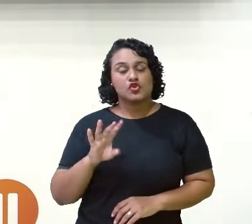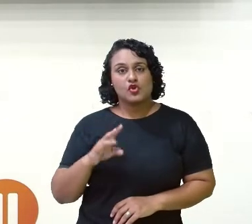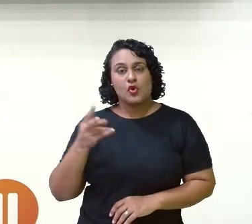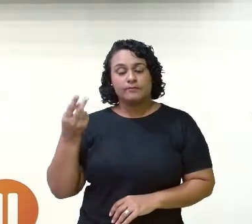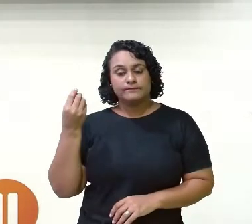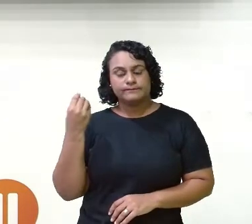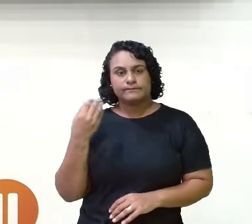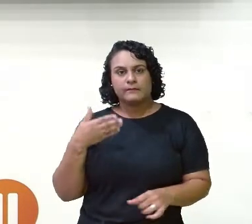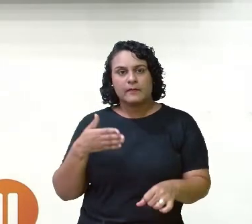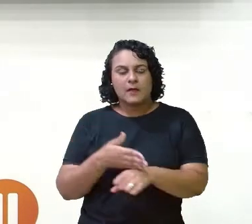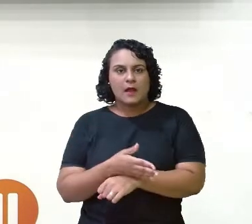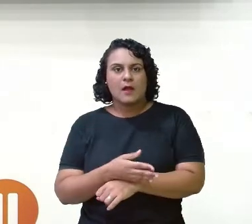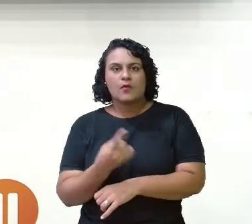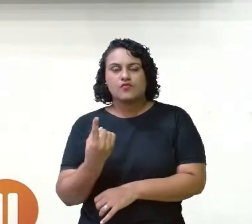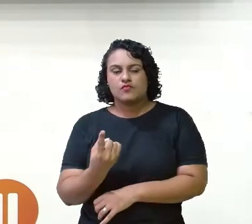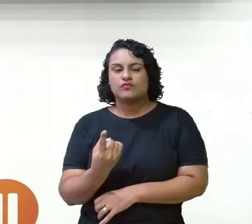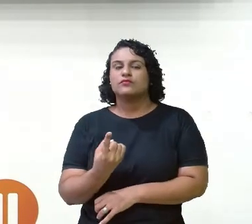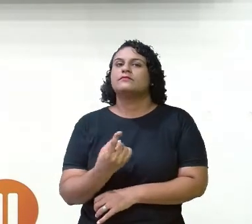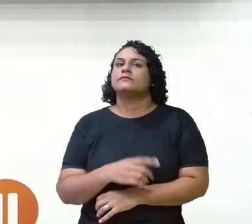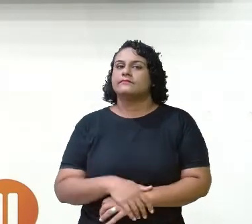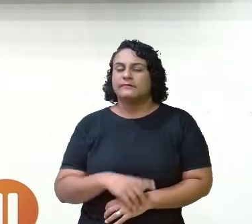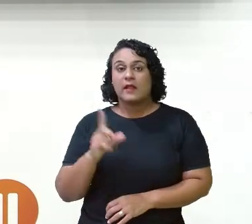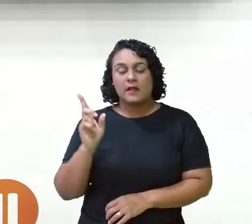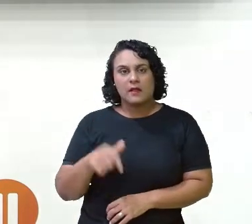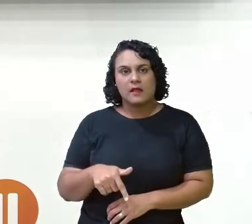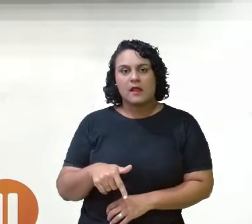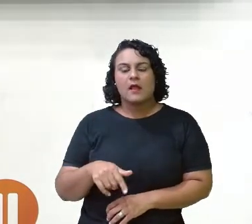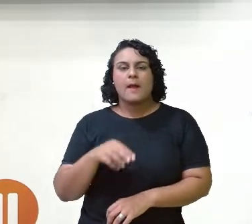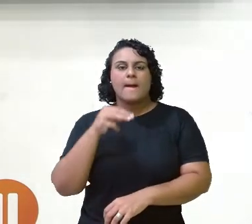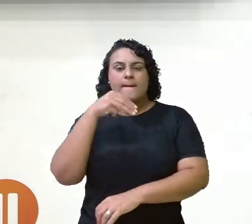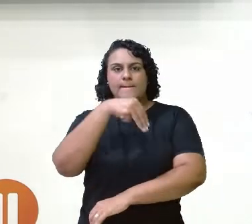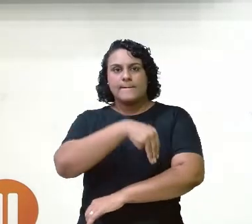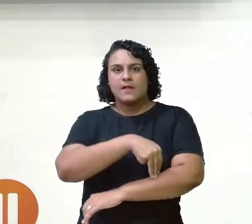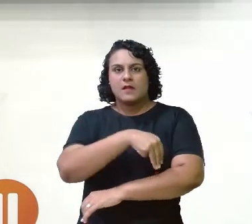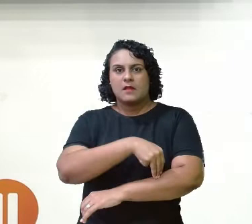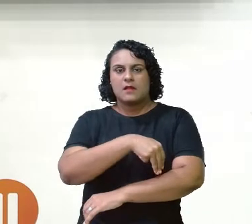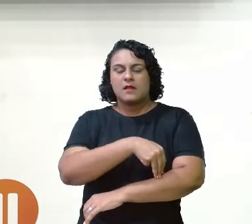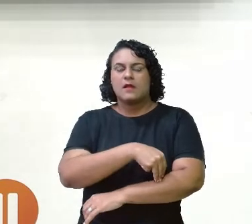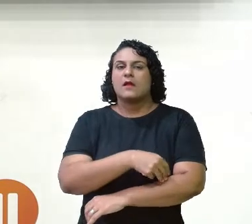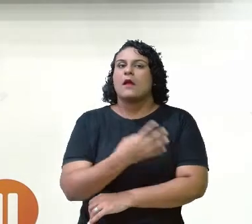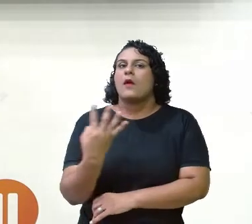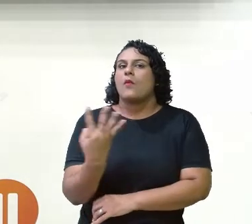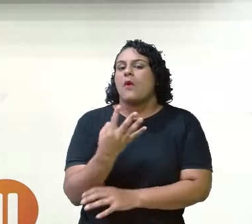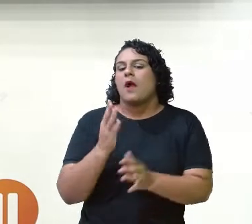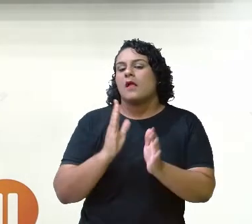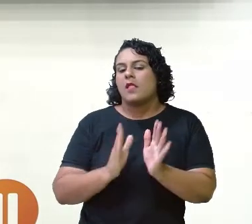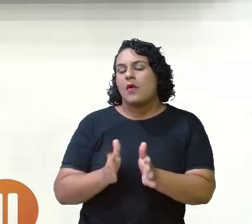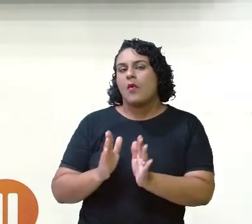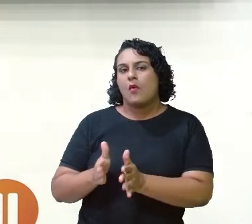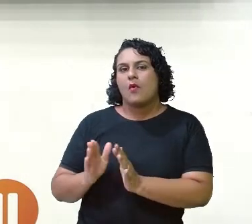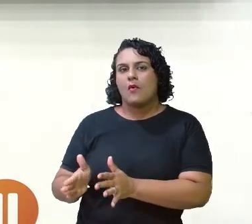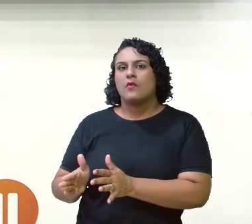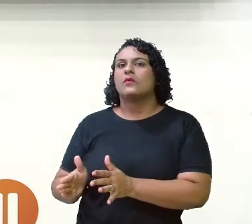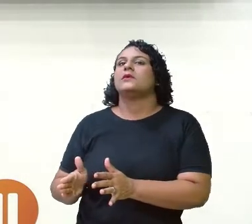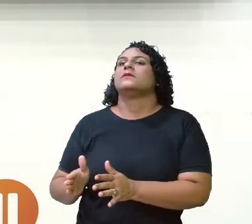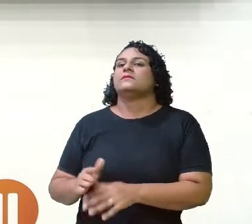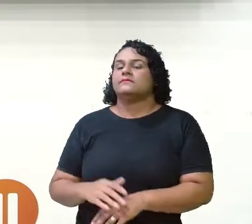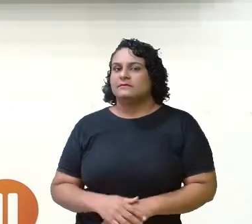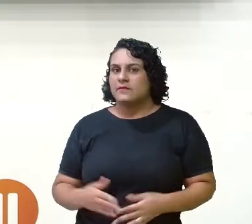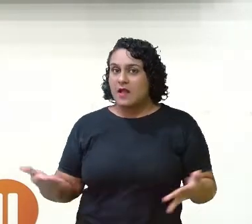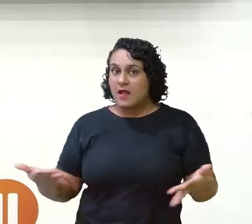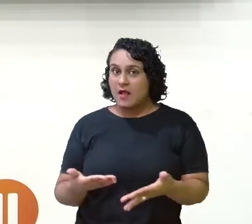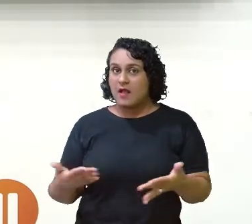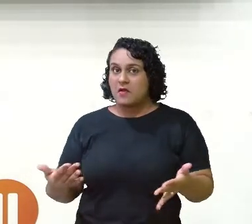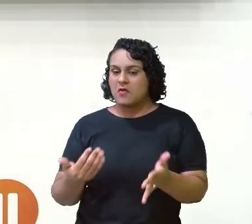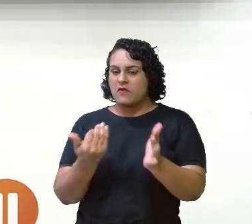dessas casas, que é a unidade de milhar. Quarta ordem. Mas eu ainda vou elevar um pouco